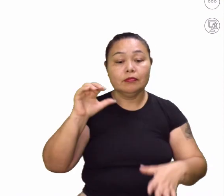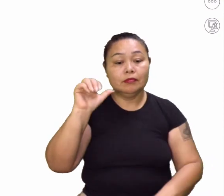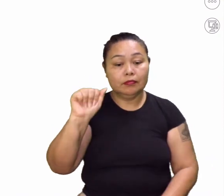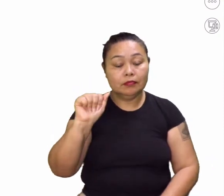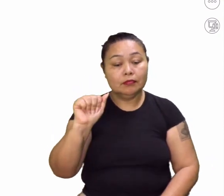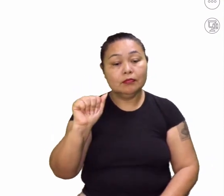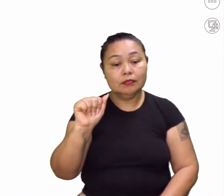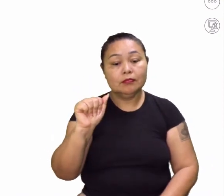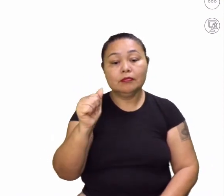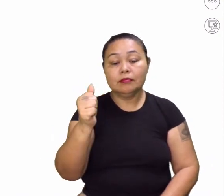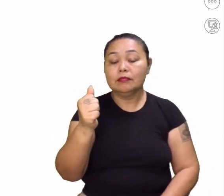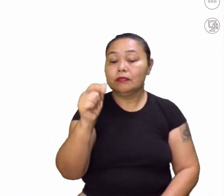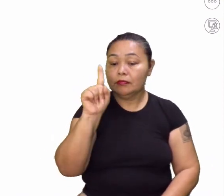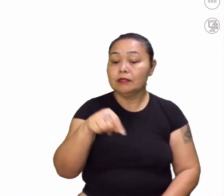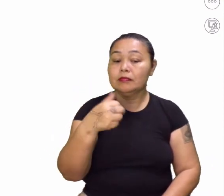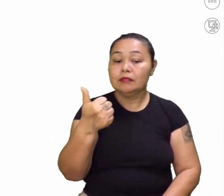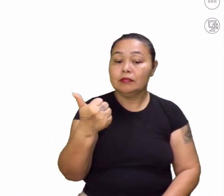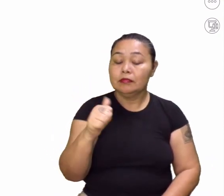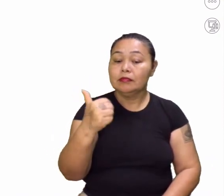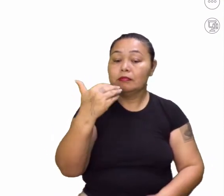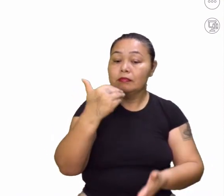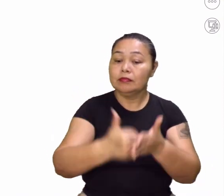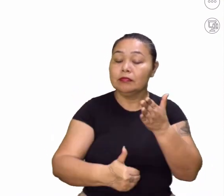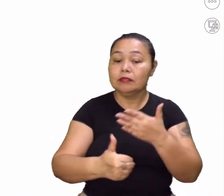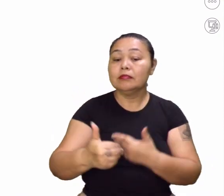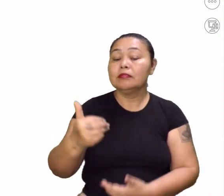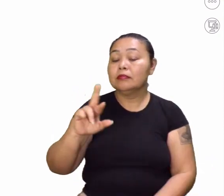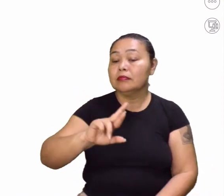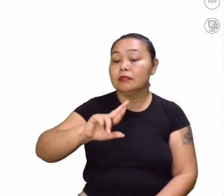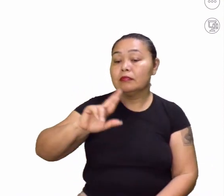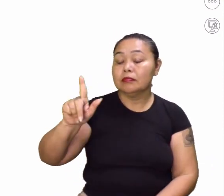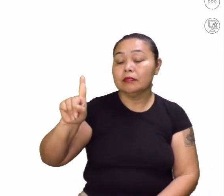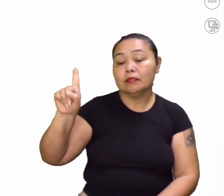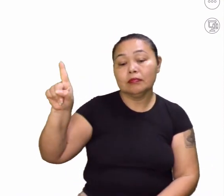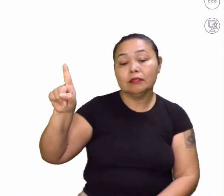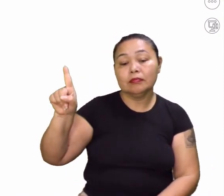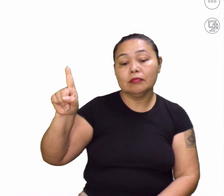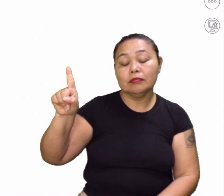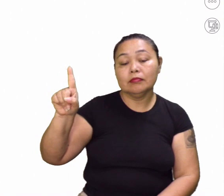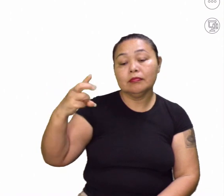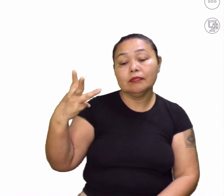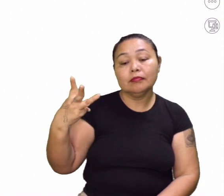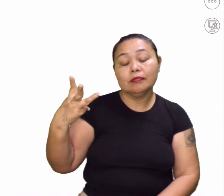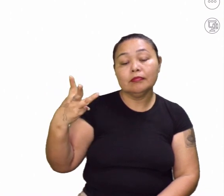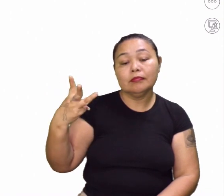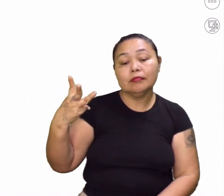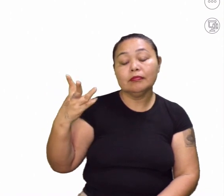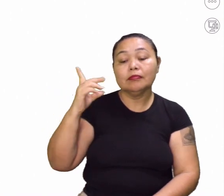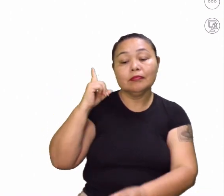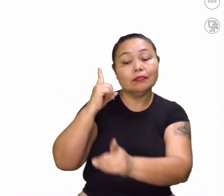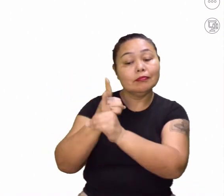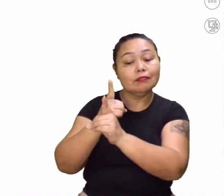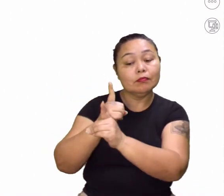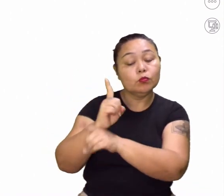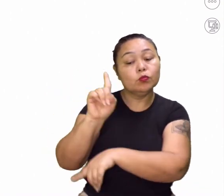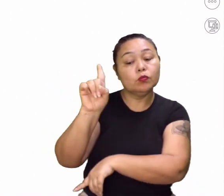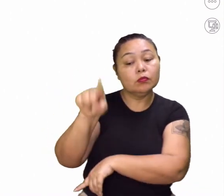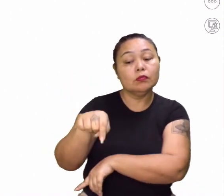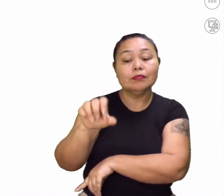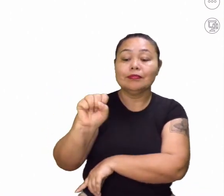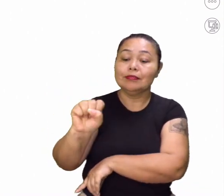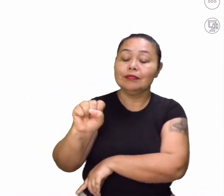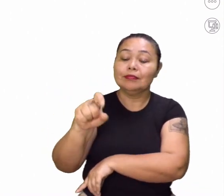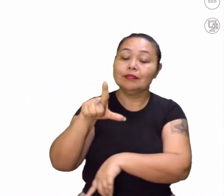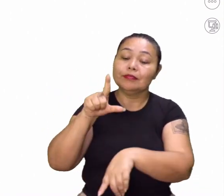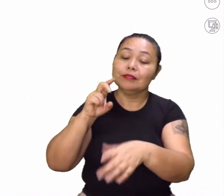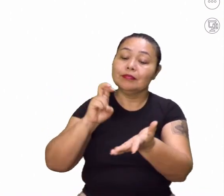é 120, subtraio pela minha diferença horária, 3, e cheguei no mesmo resultado,